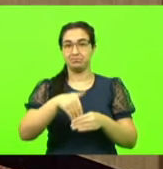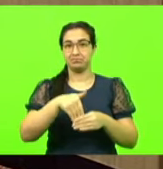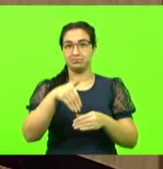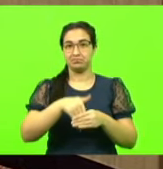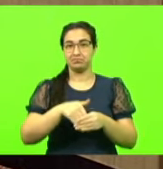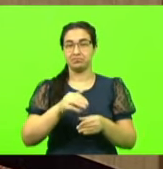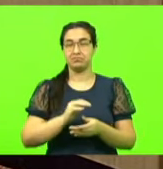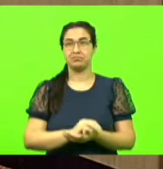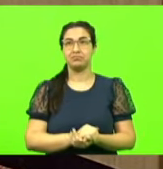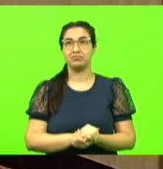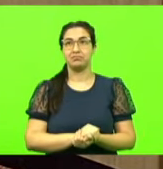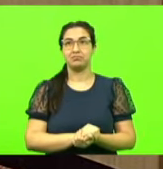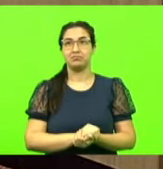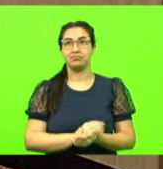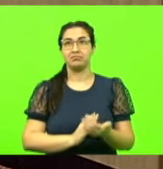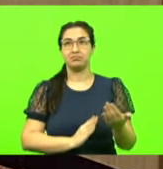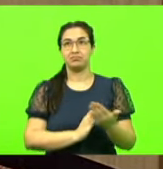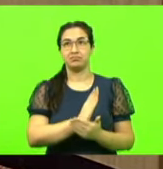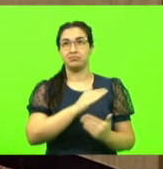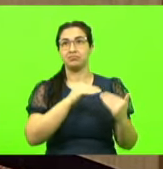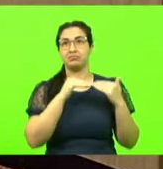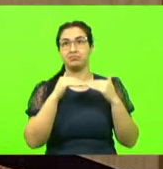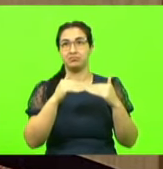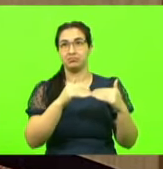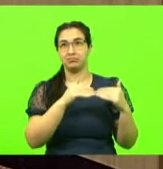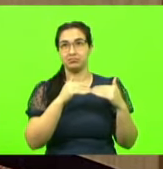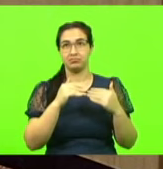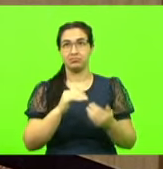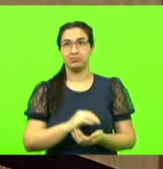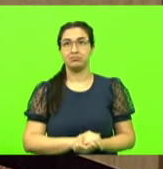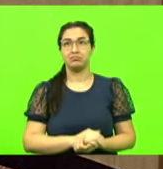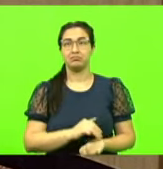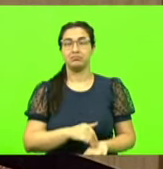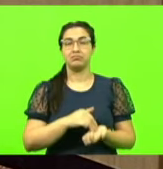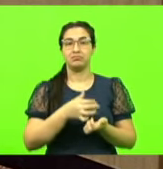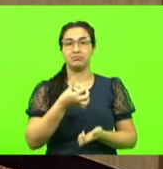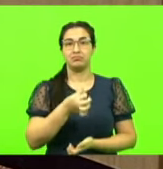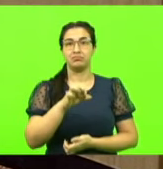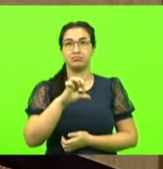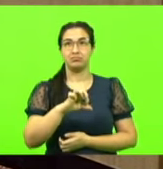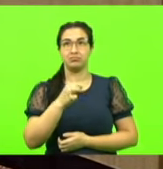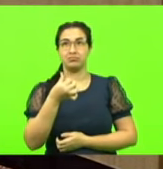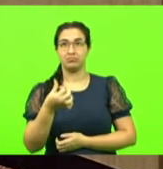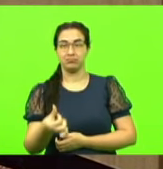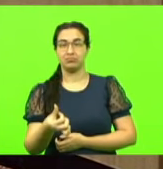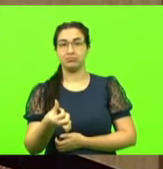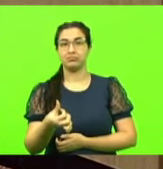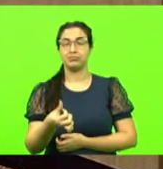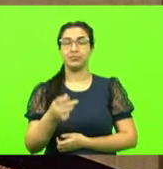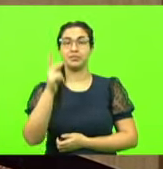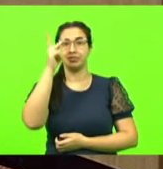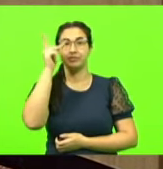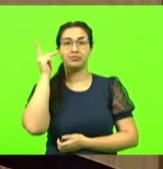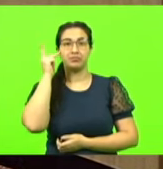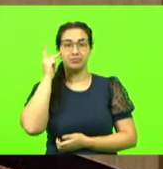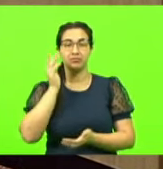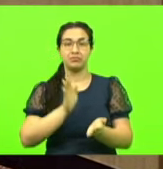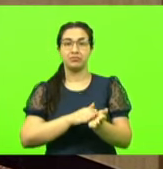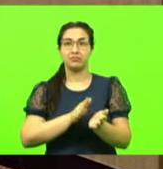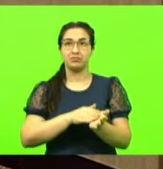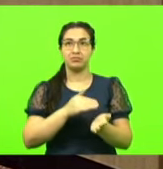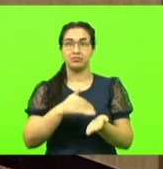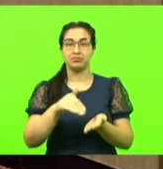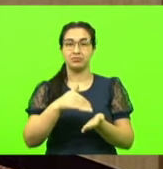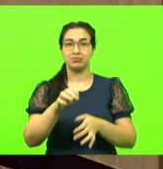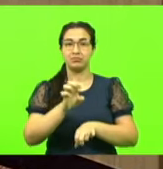aprovam, permaneçam como se encontram. Aprovado por unanimidade. Moção 696, autor deputada Paulinha, manifestando aplausos à Secretaria de